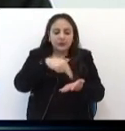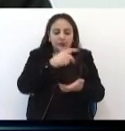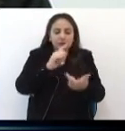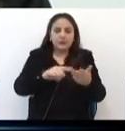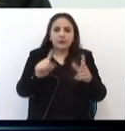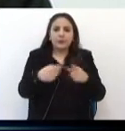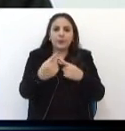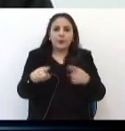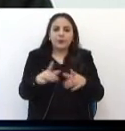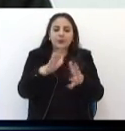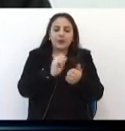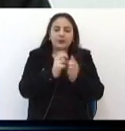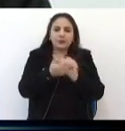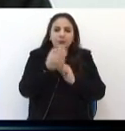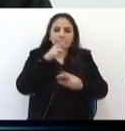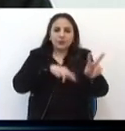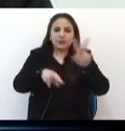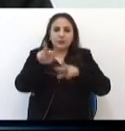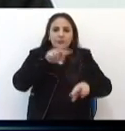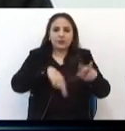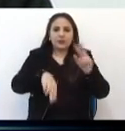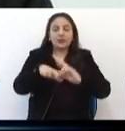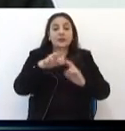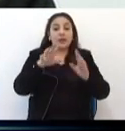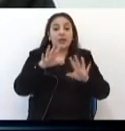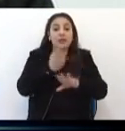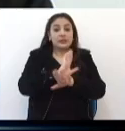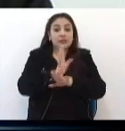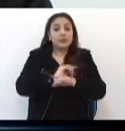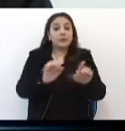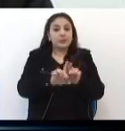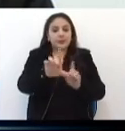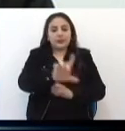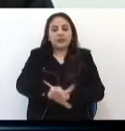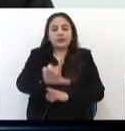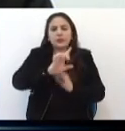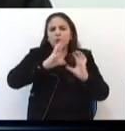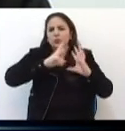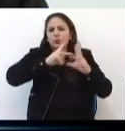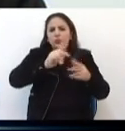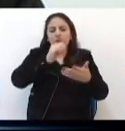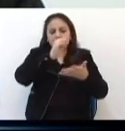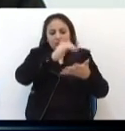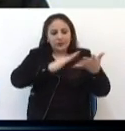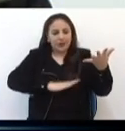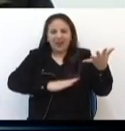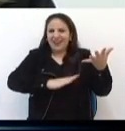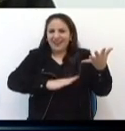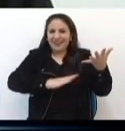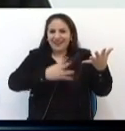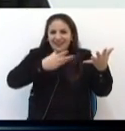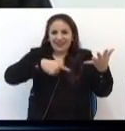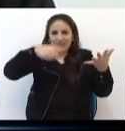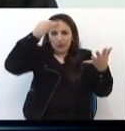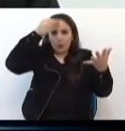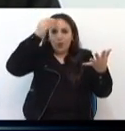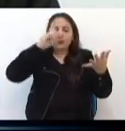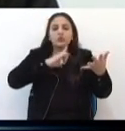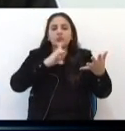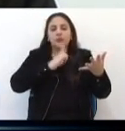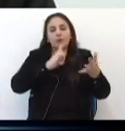dança, com música, com artes visuais, cinema e literatura. Todas essas linguagens a gente